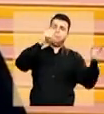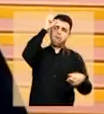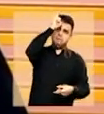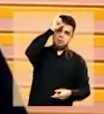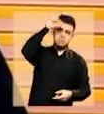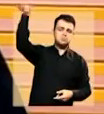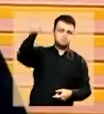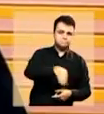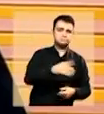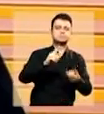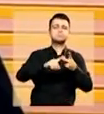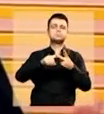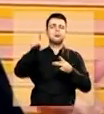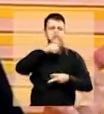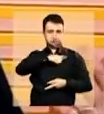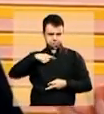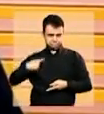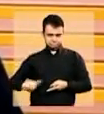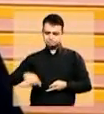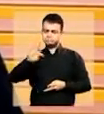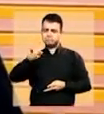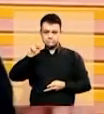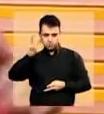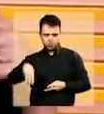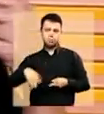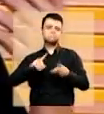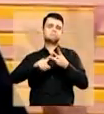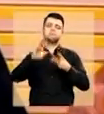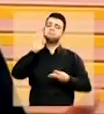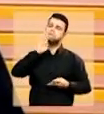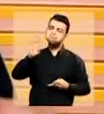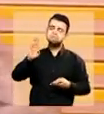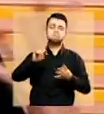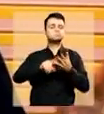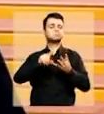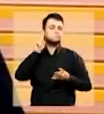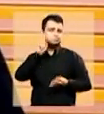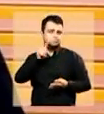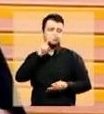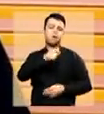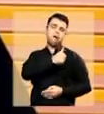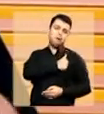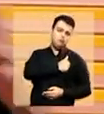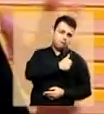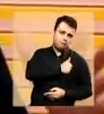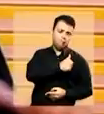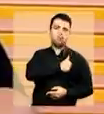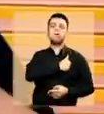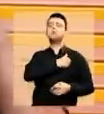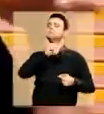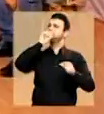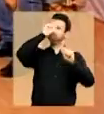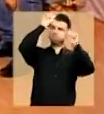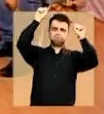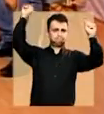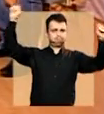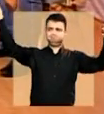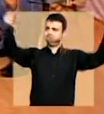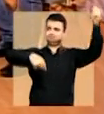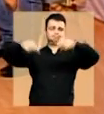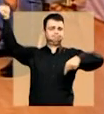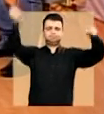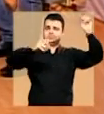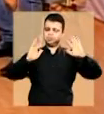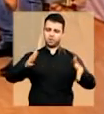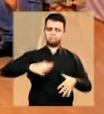Alemanha, taiwaneses, temos da Bélgica, Estados Unidos, Canadá, gente do mundo inteiro